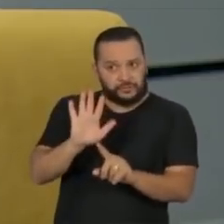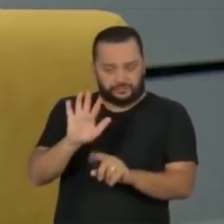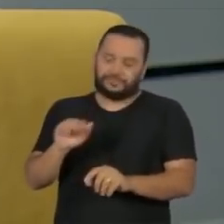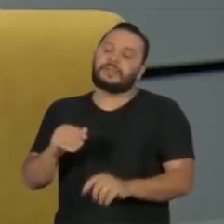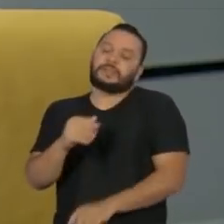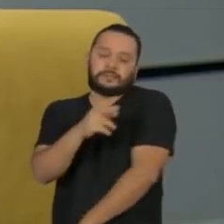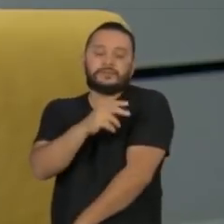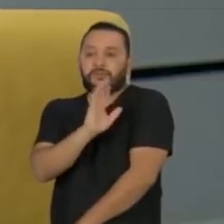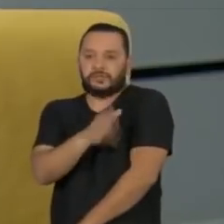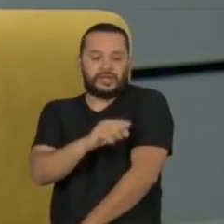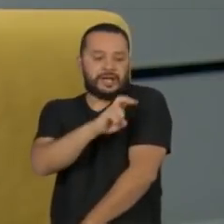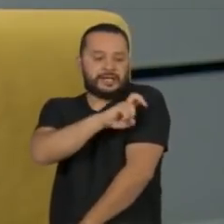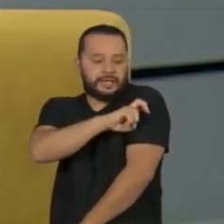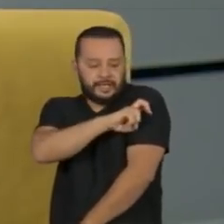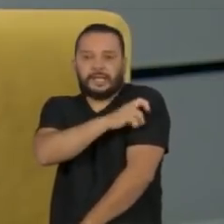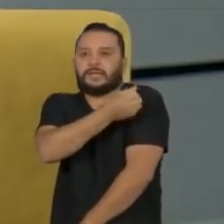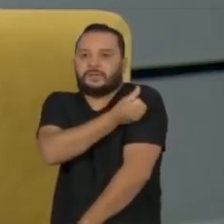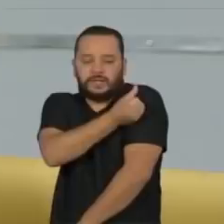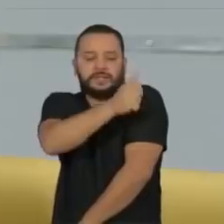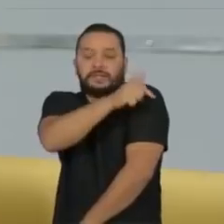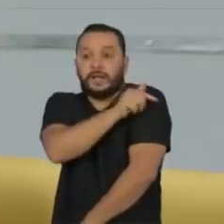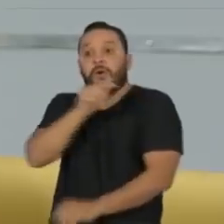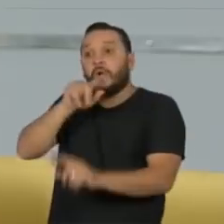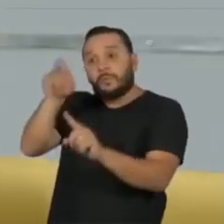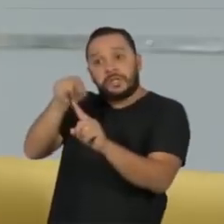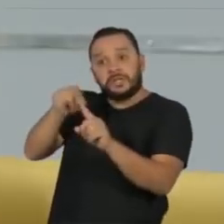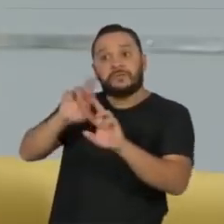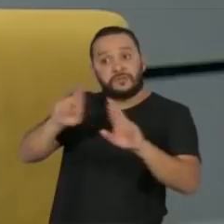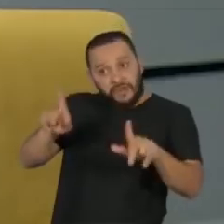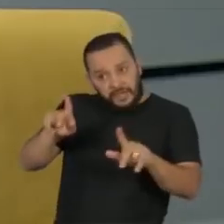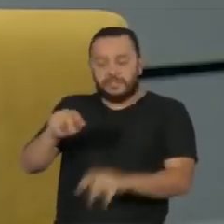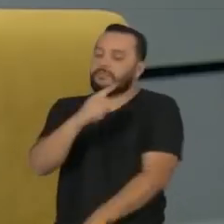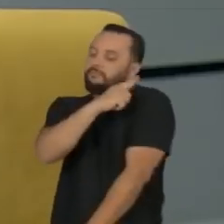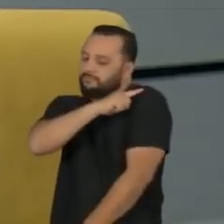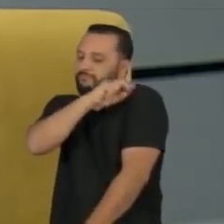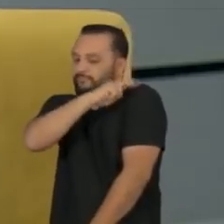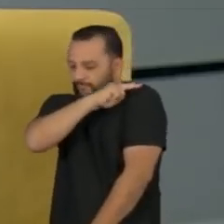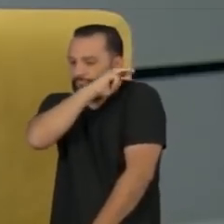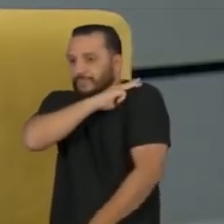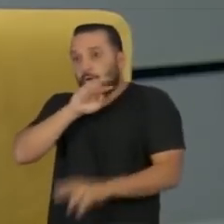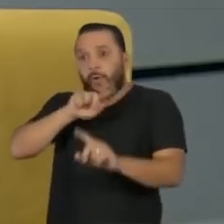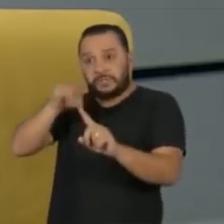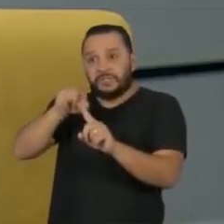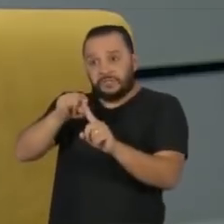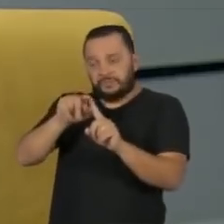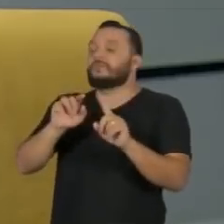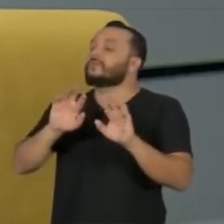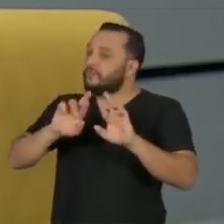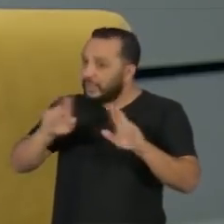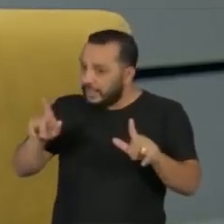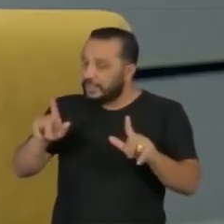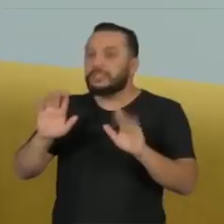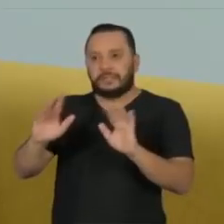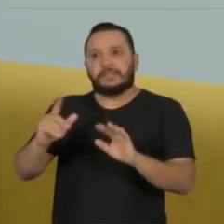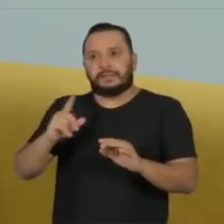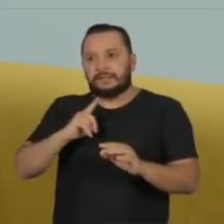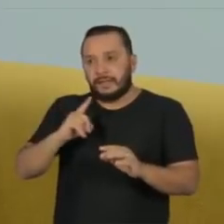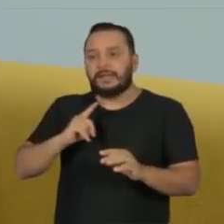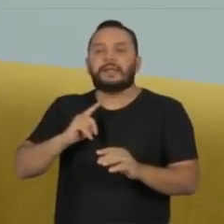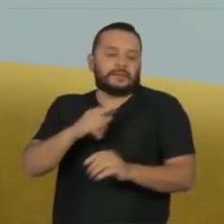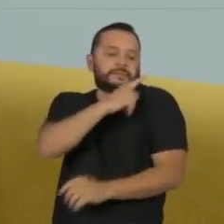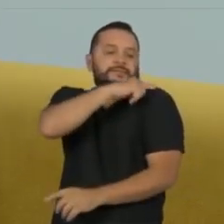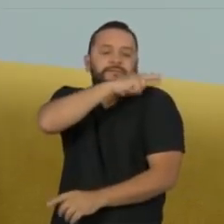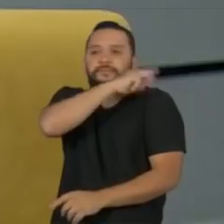2, você passa a ter outro tipo de preocupação e no ensino médio também. Então, por exemplo, no ensino médio, você passa a ter a preocupação de vestibular,